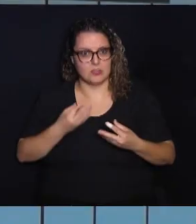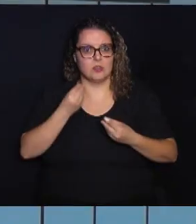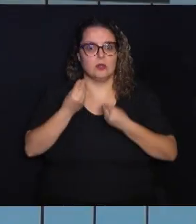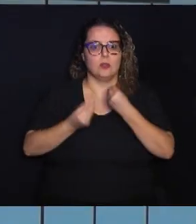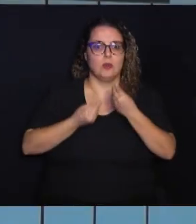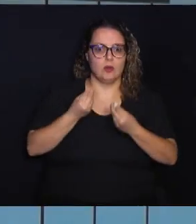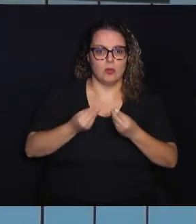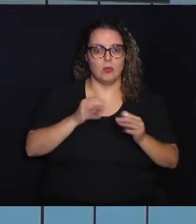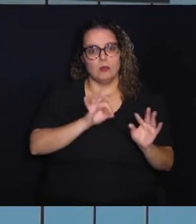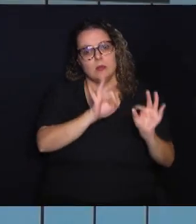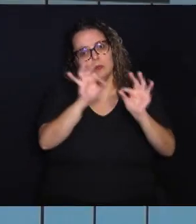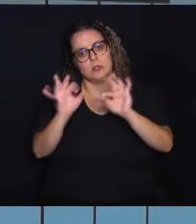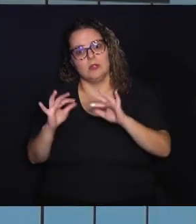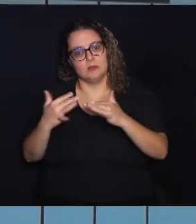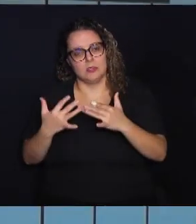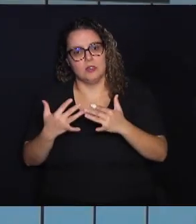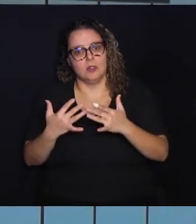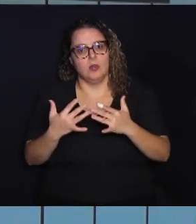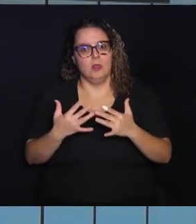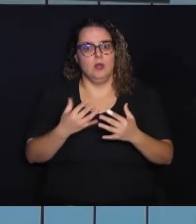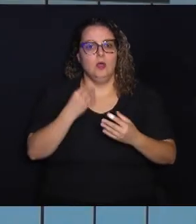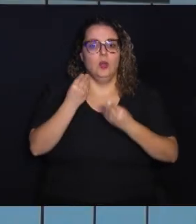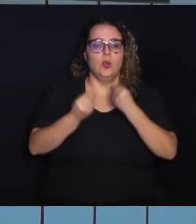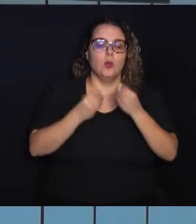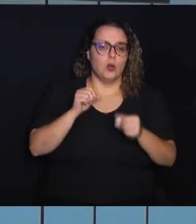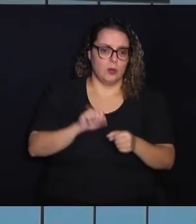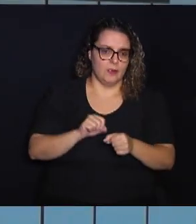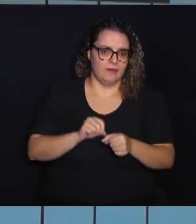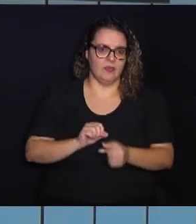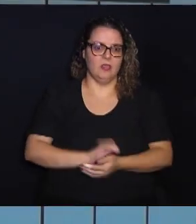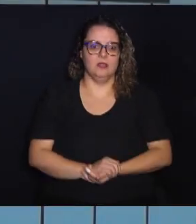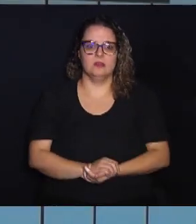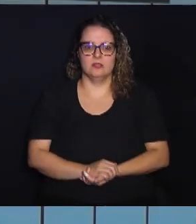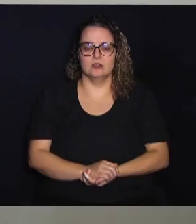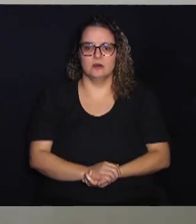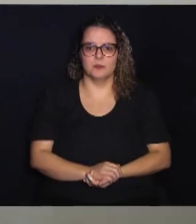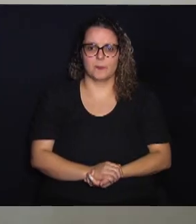para quem está acompanhando em casa. Como ele é feito?